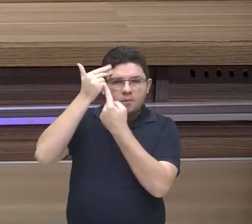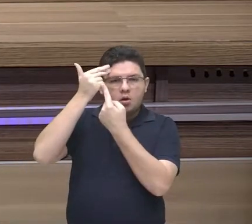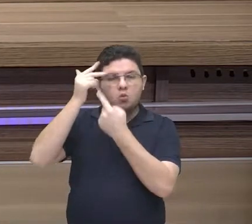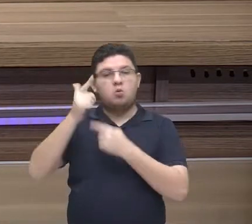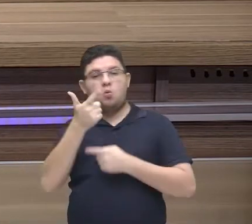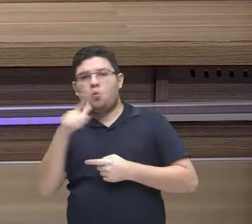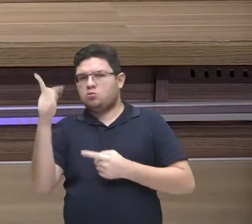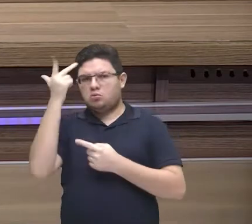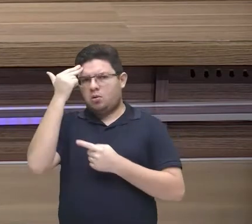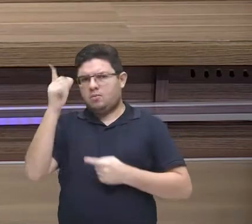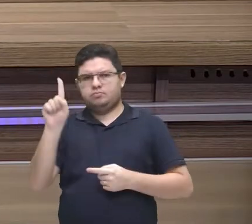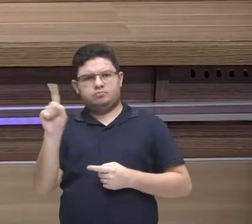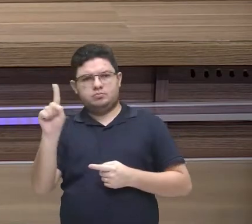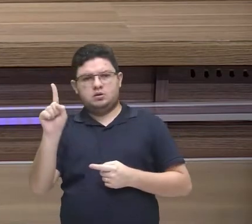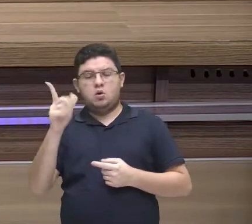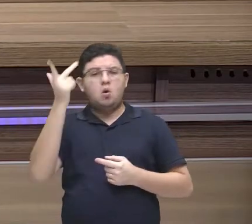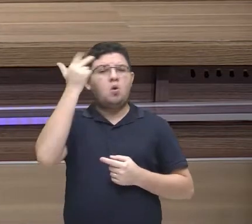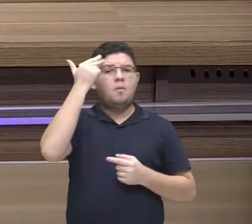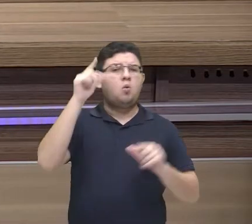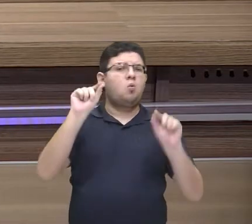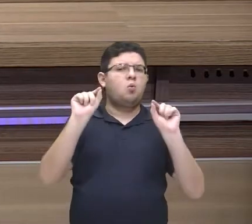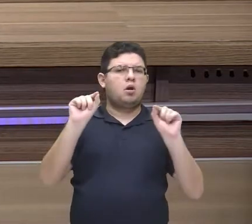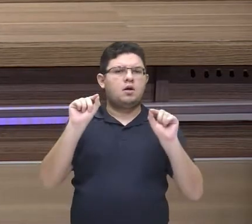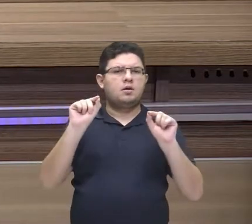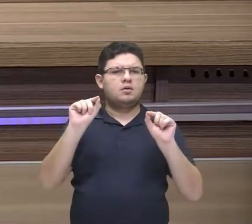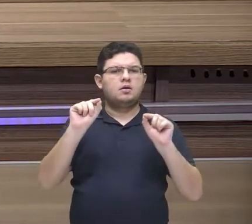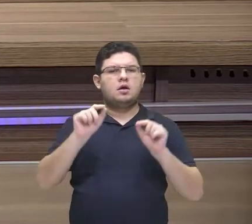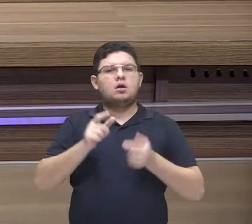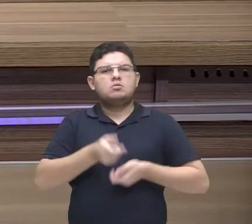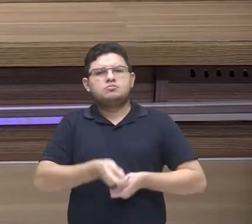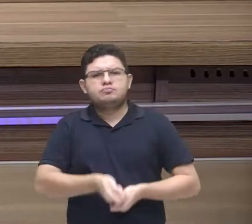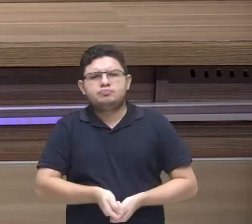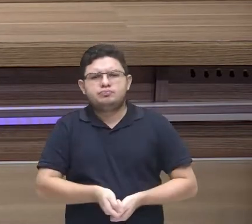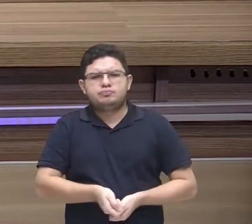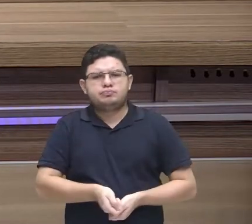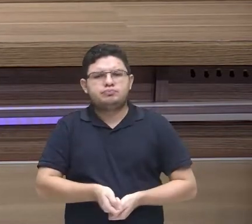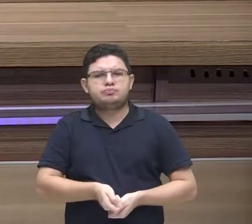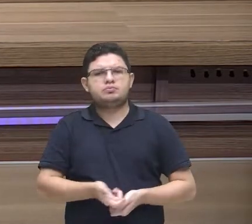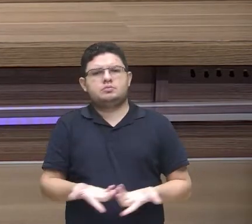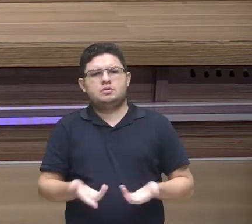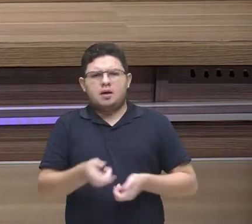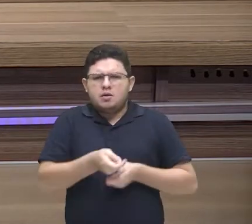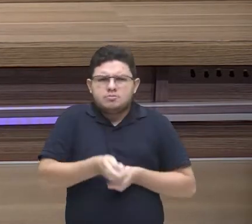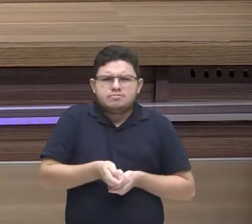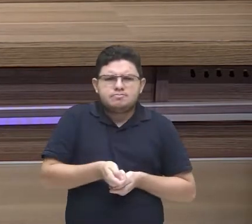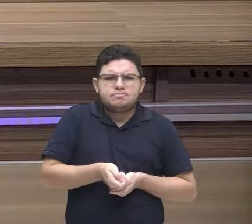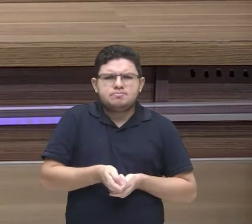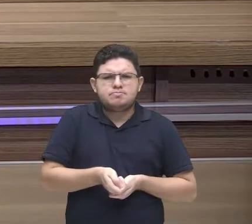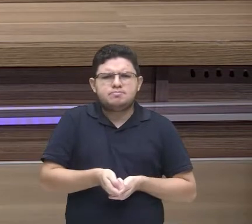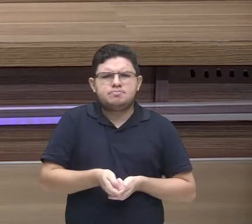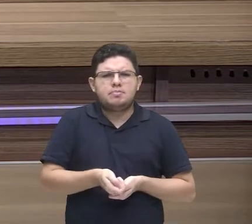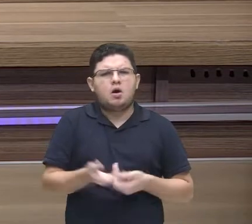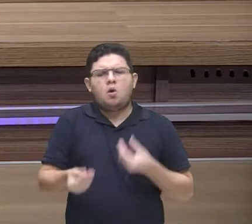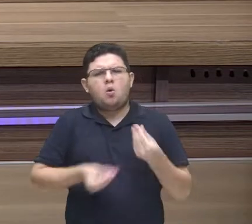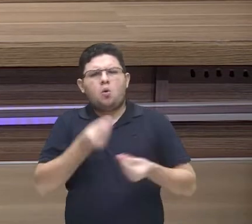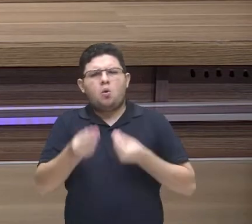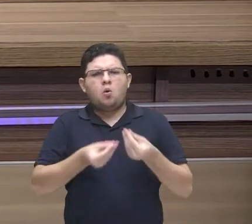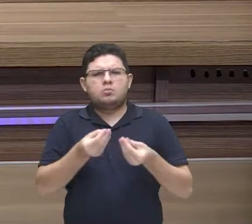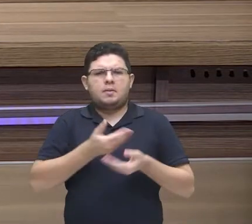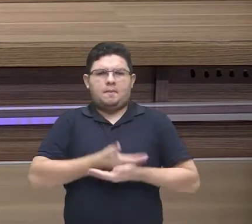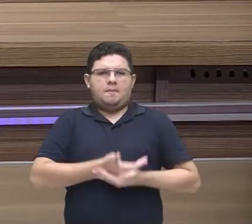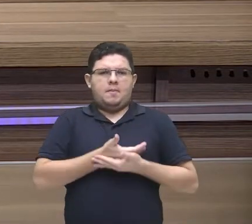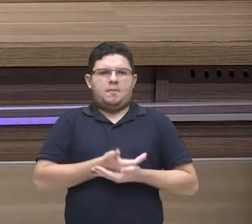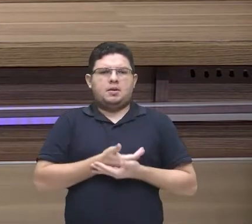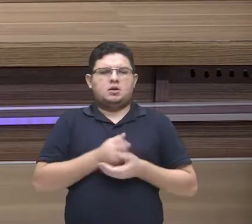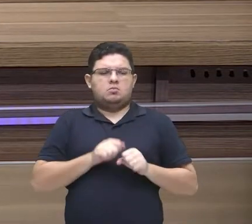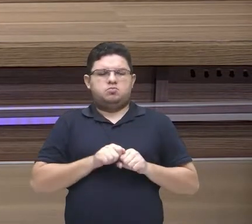normal. O que é normal? É ele fazer xixi? Mas como que ele vai urinar? Ele, quando é bebê, ele faz na fralda, né?